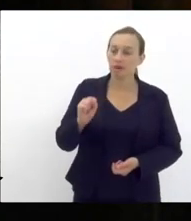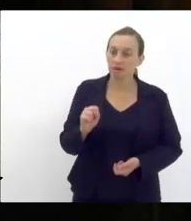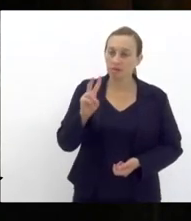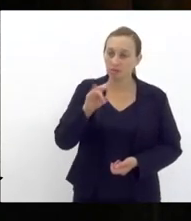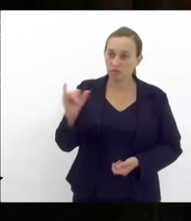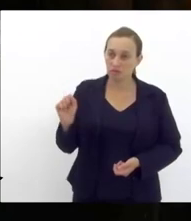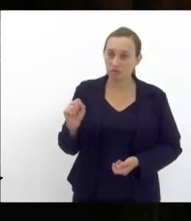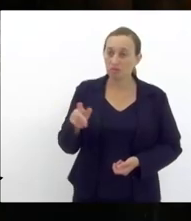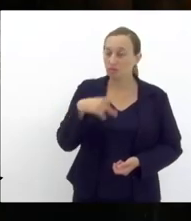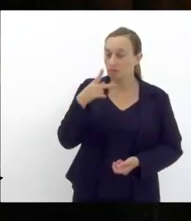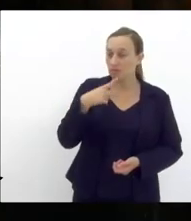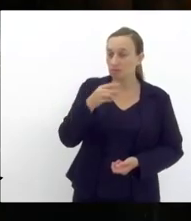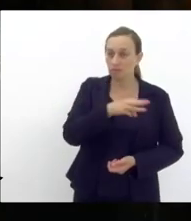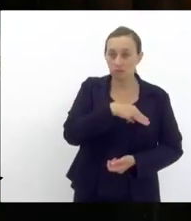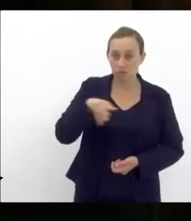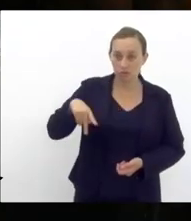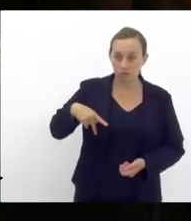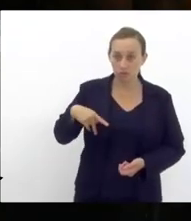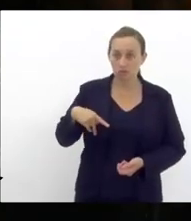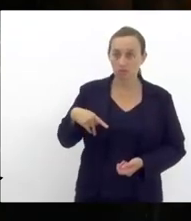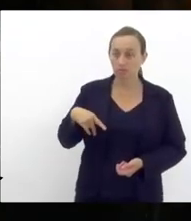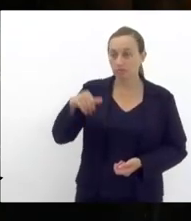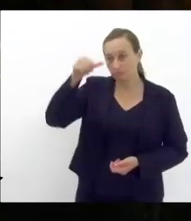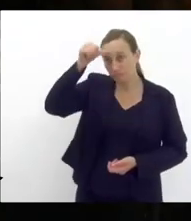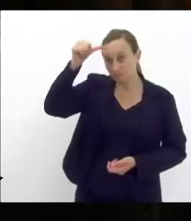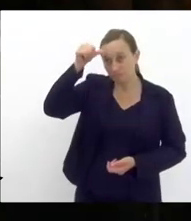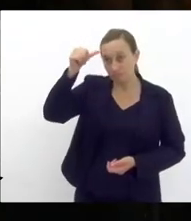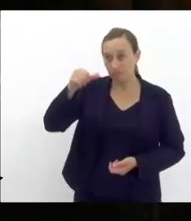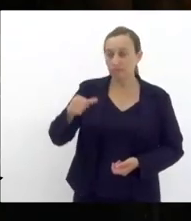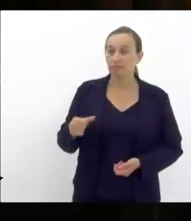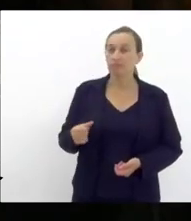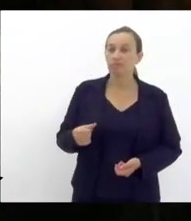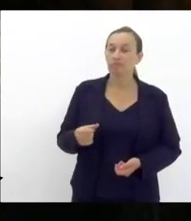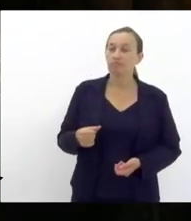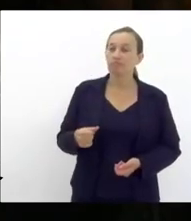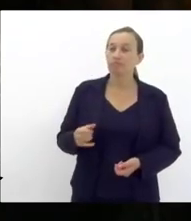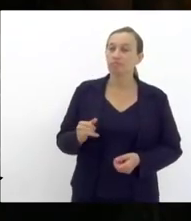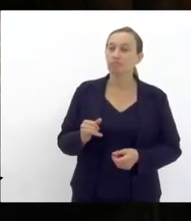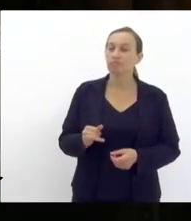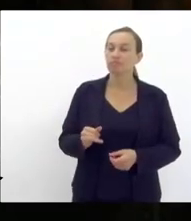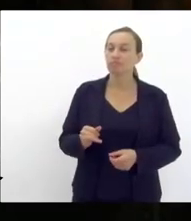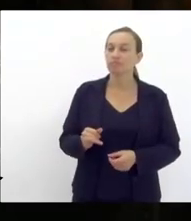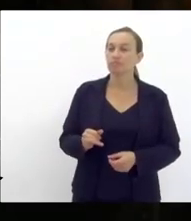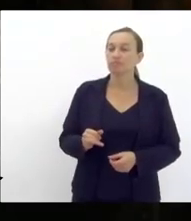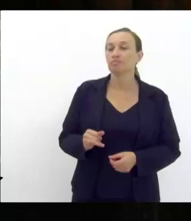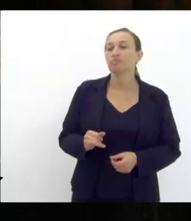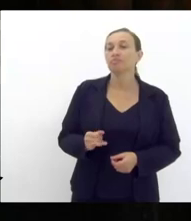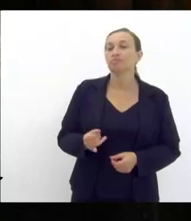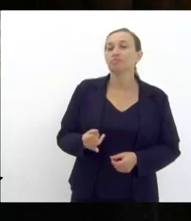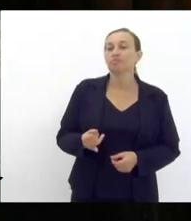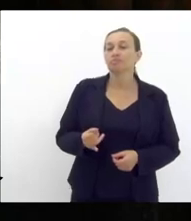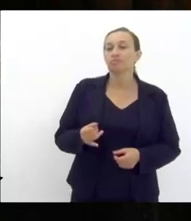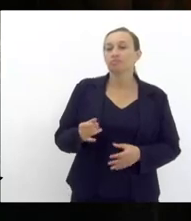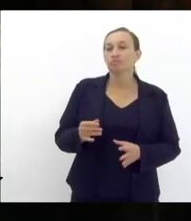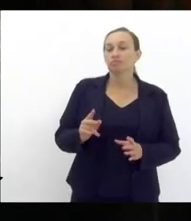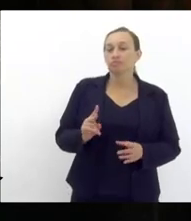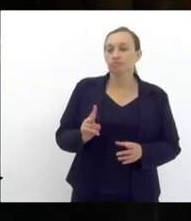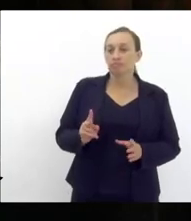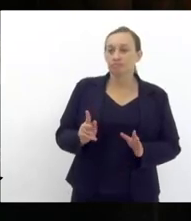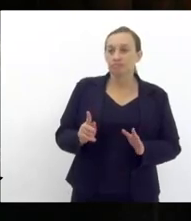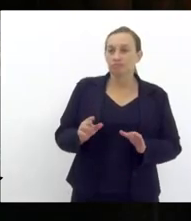contou ao Ministério Público que Castro participou de um esquema de corrupção em projetos de assistência social